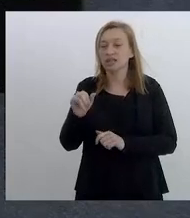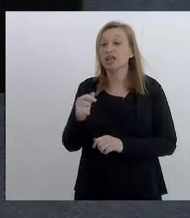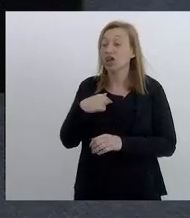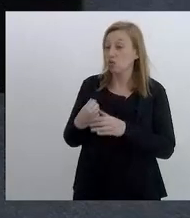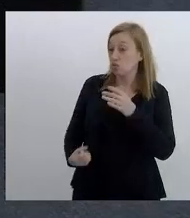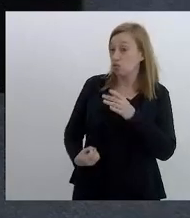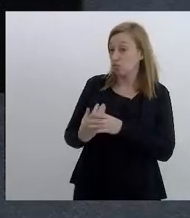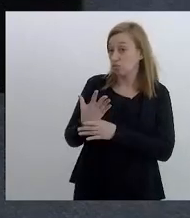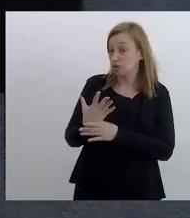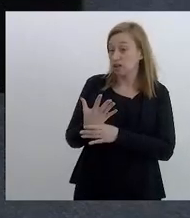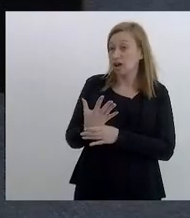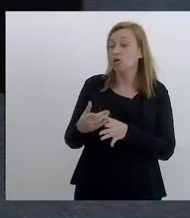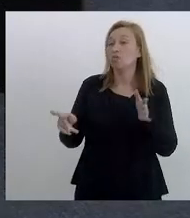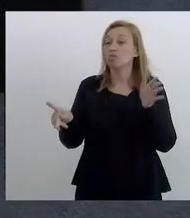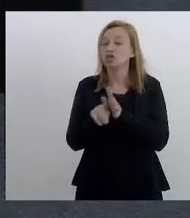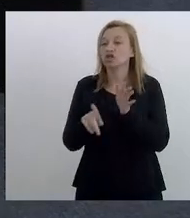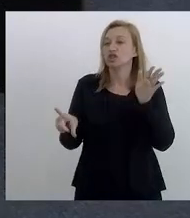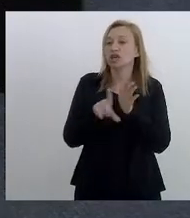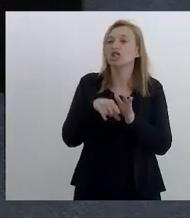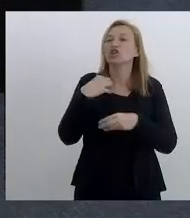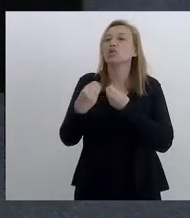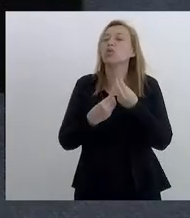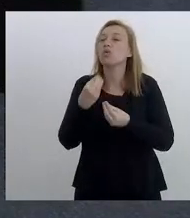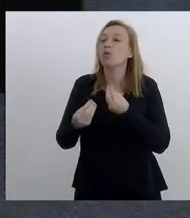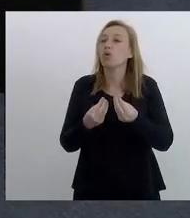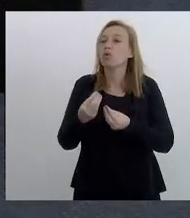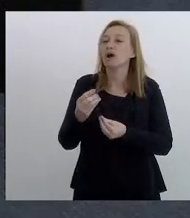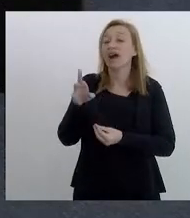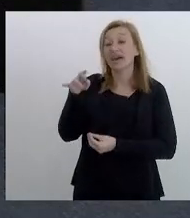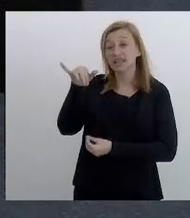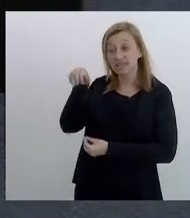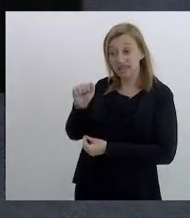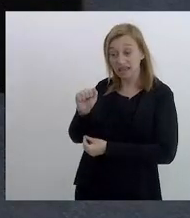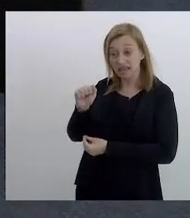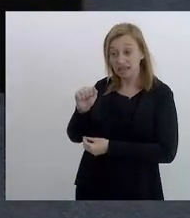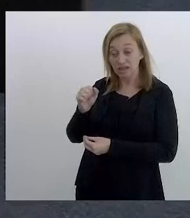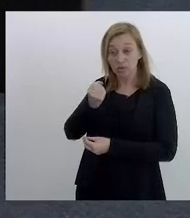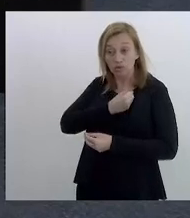presidente, de como se aumenta a receita, com